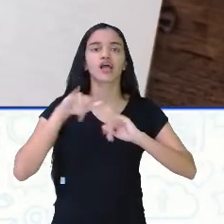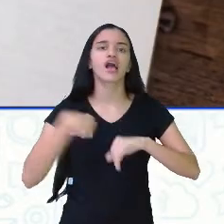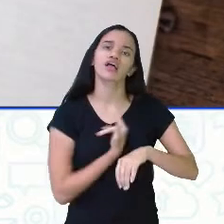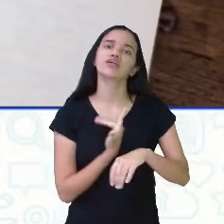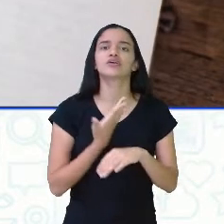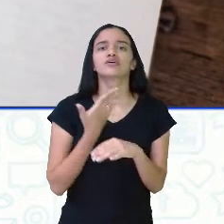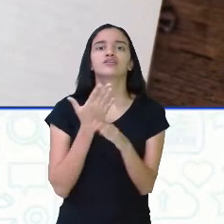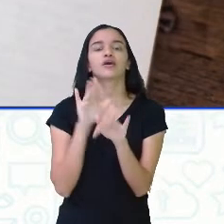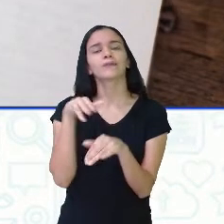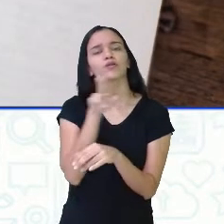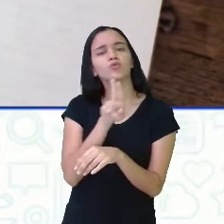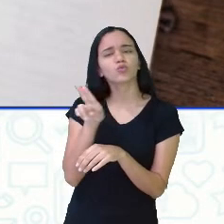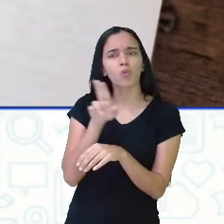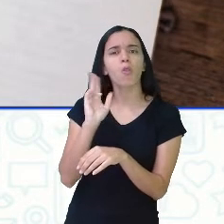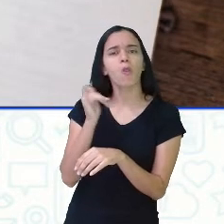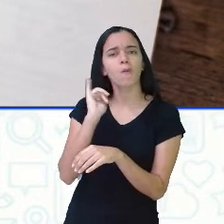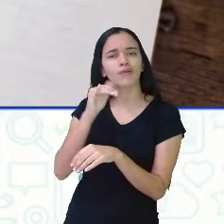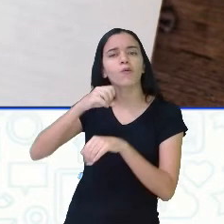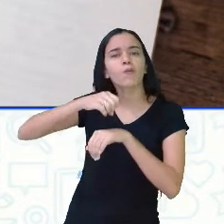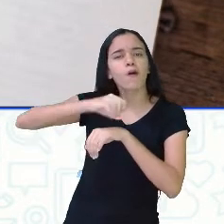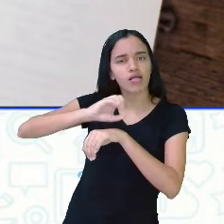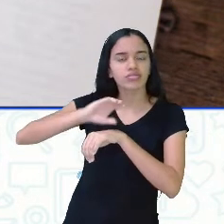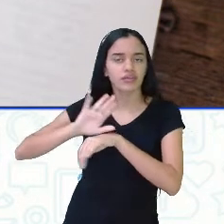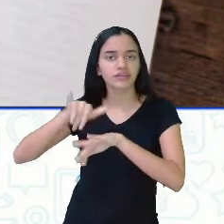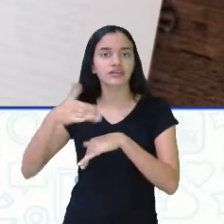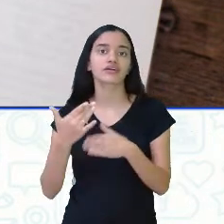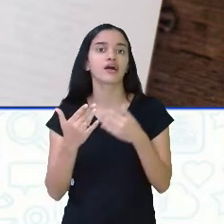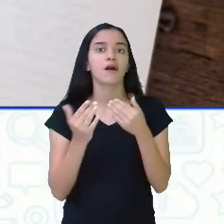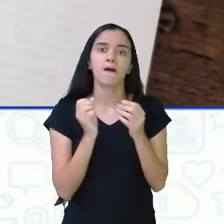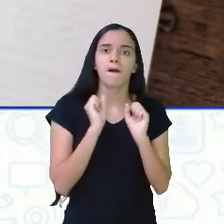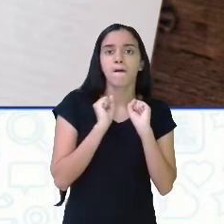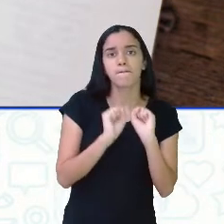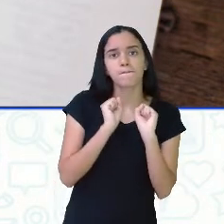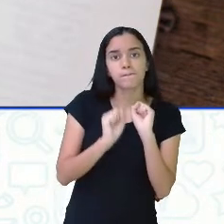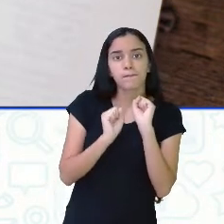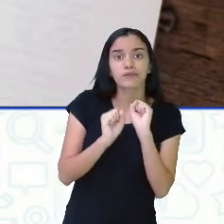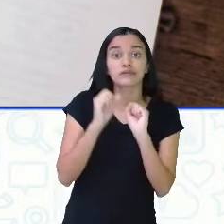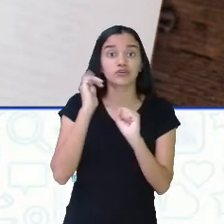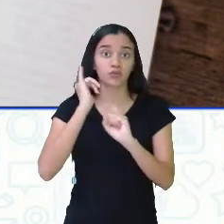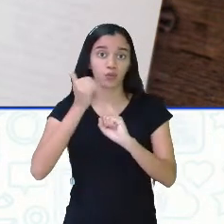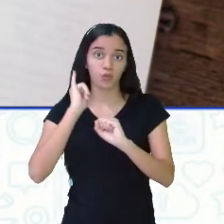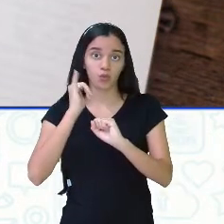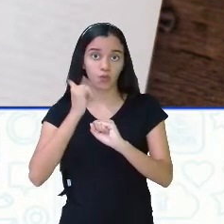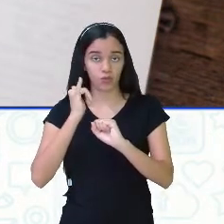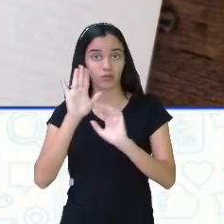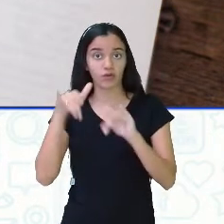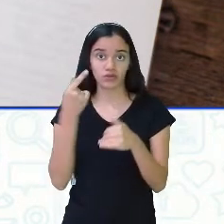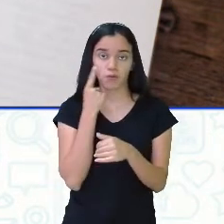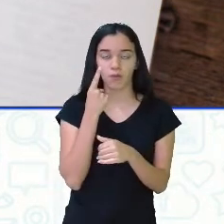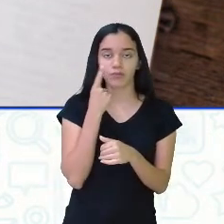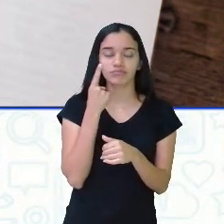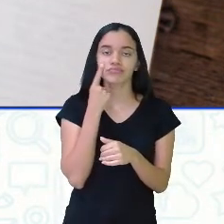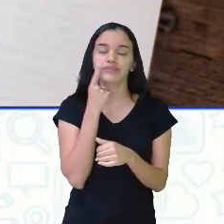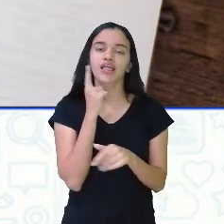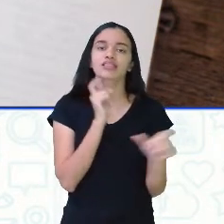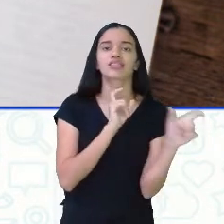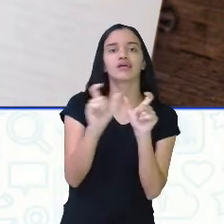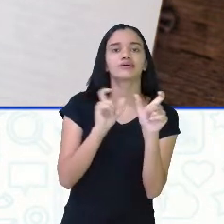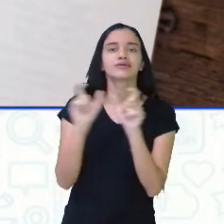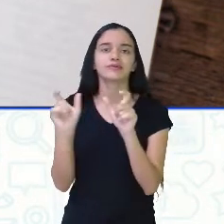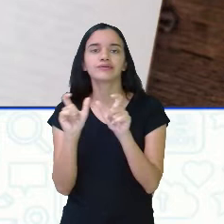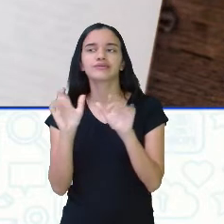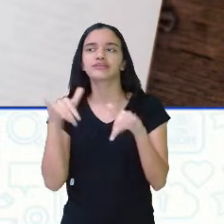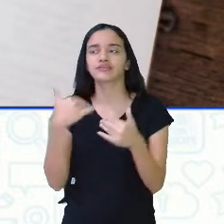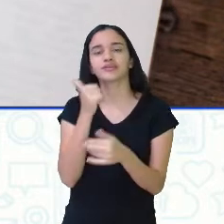já, pelo nome, a gente já tem uma dica aqui, um mini conto. Pode ser que derive do conto, né? Então, nas palavras de